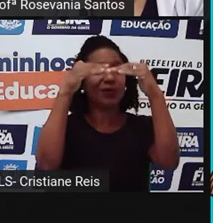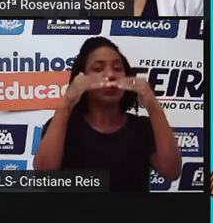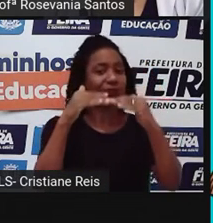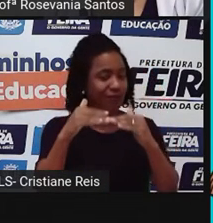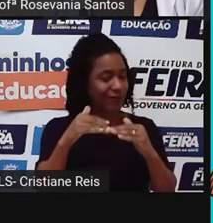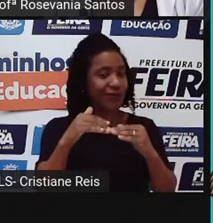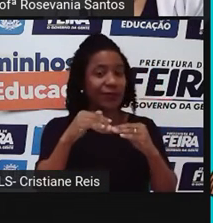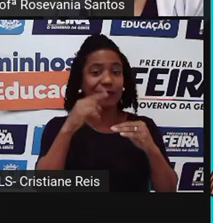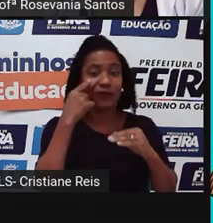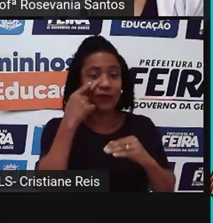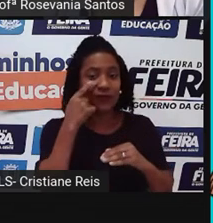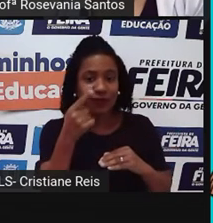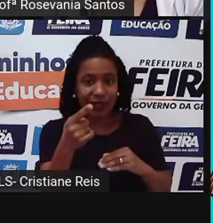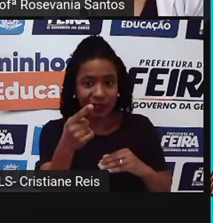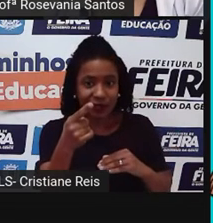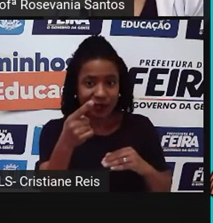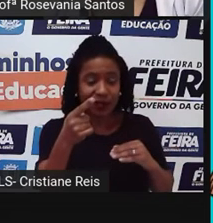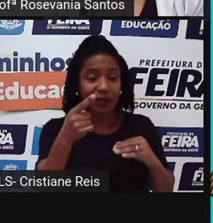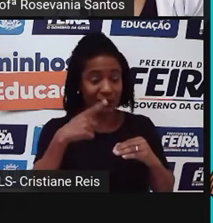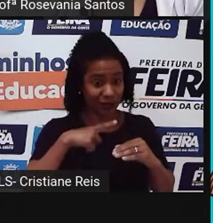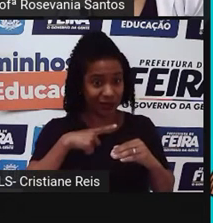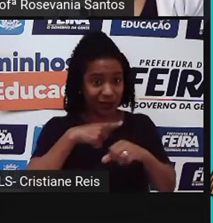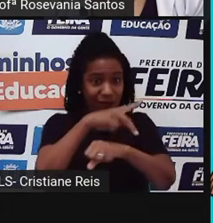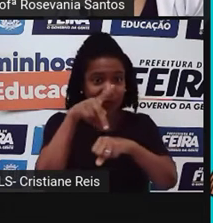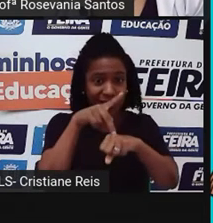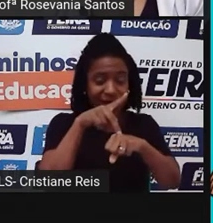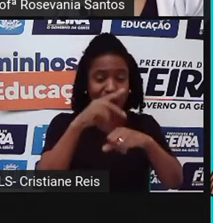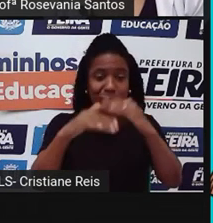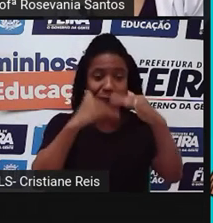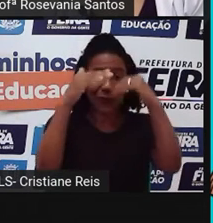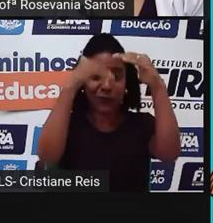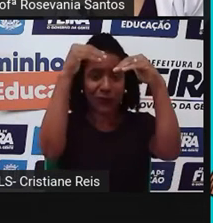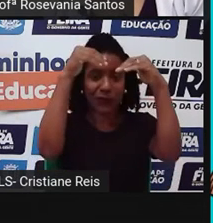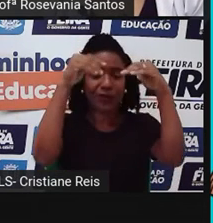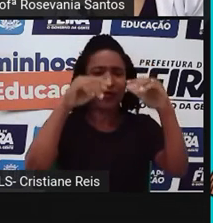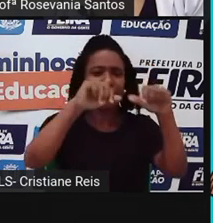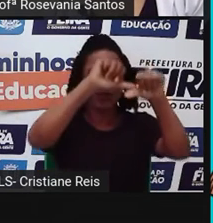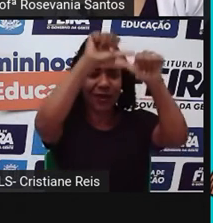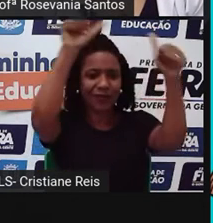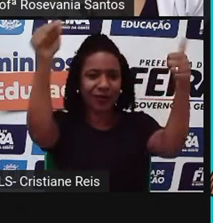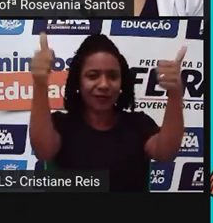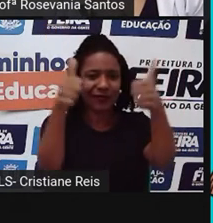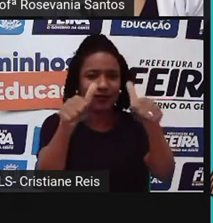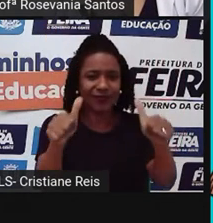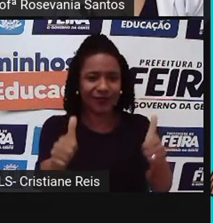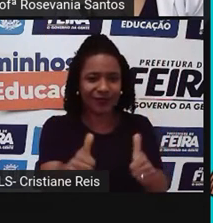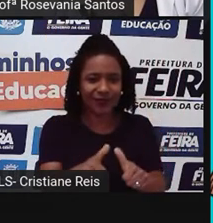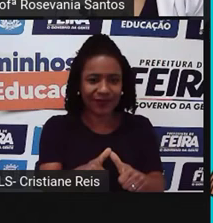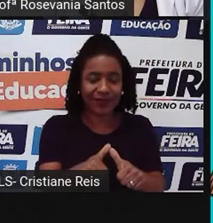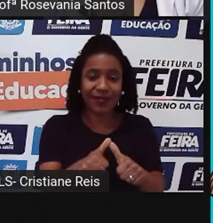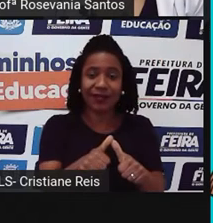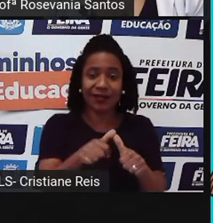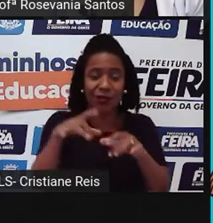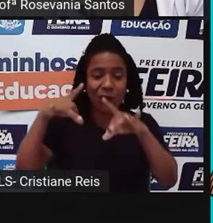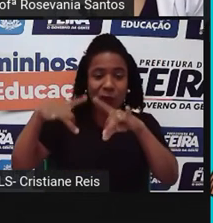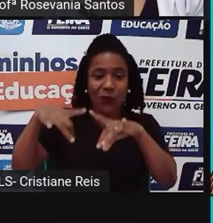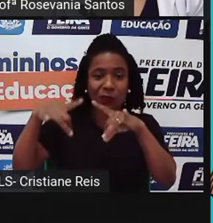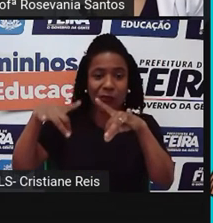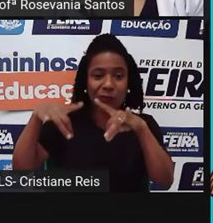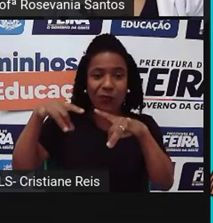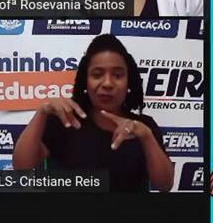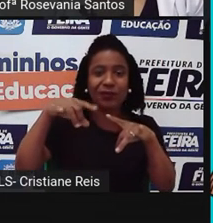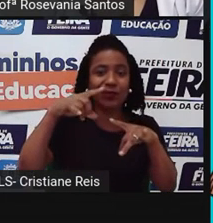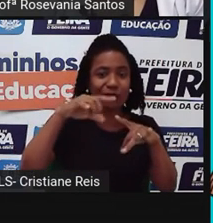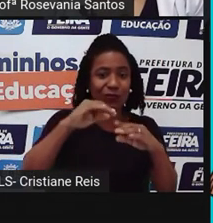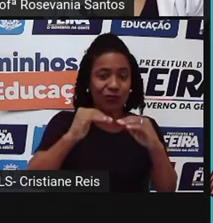acima desta linha. Olha a curva que esta linha teve que fazer para botar a Austrália acima desta linha. Então, tudo